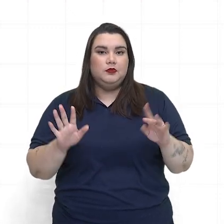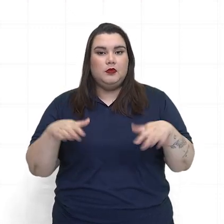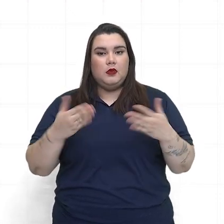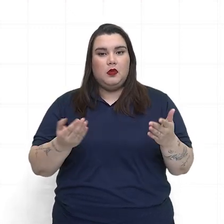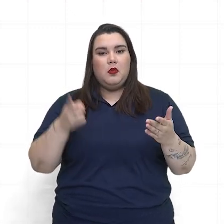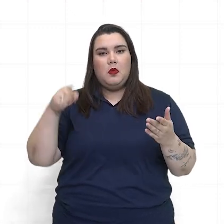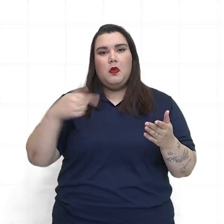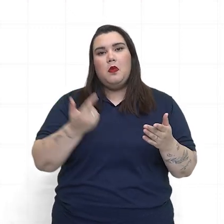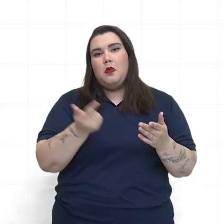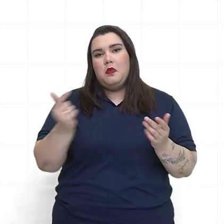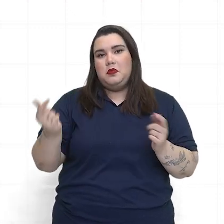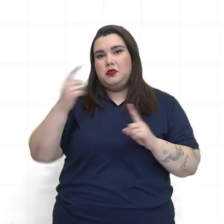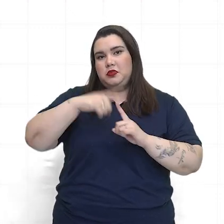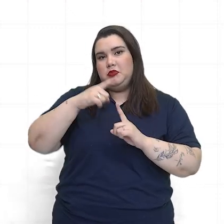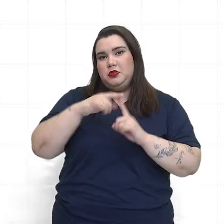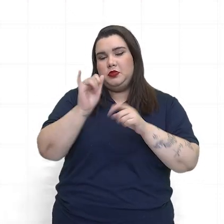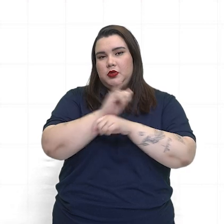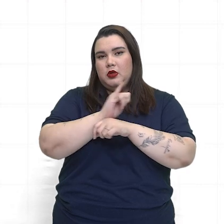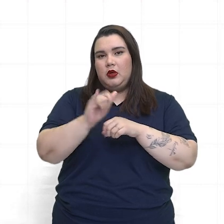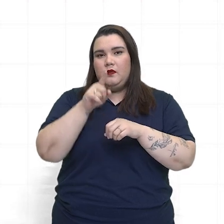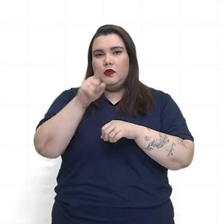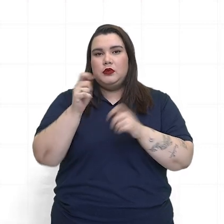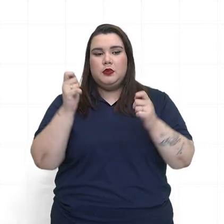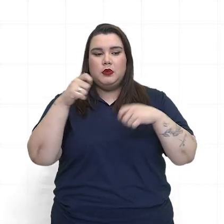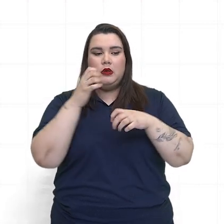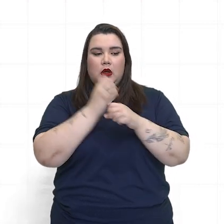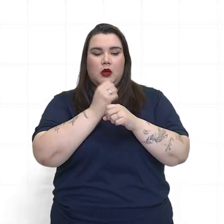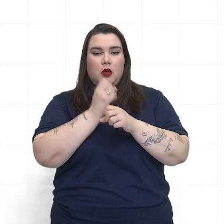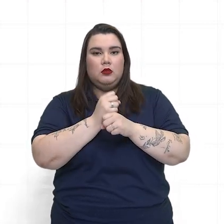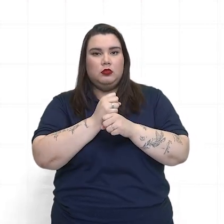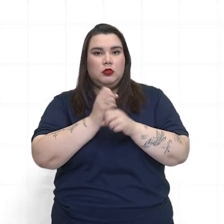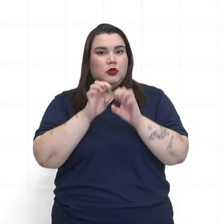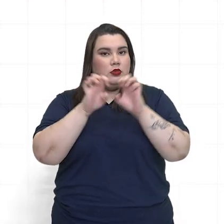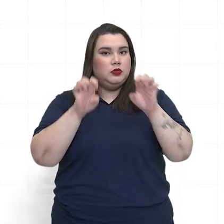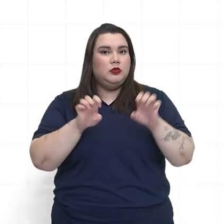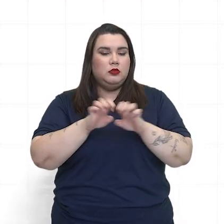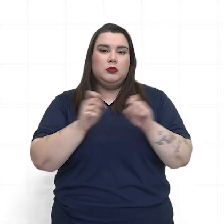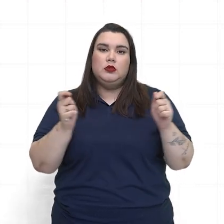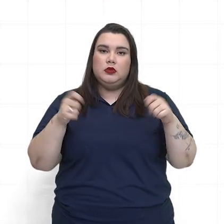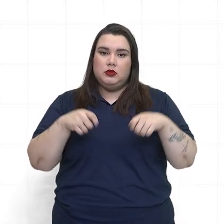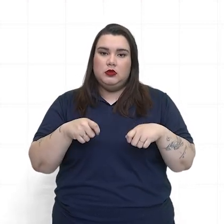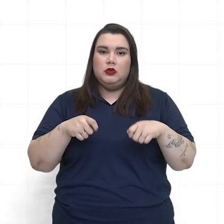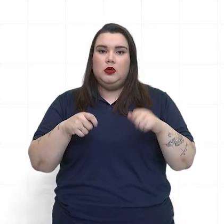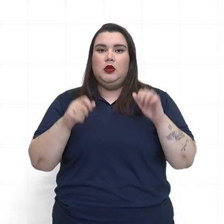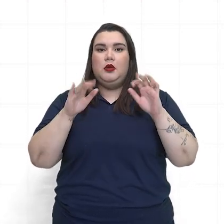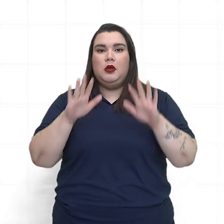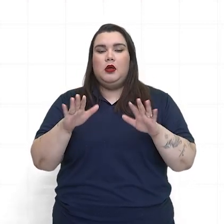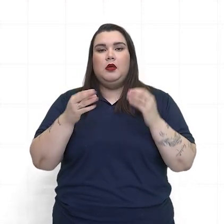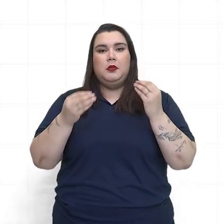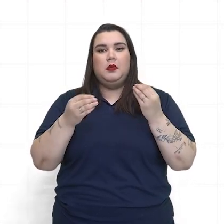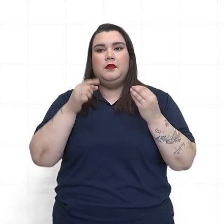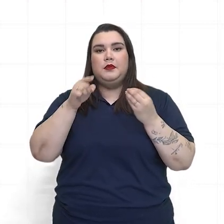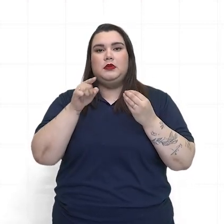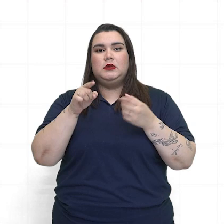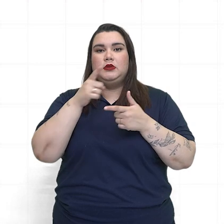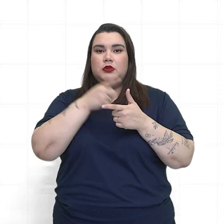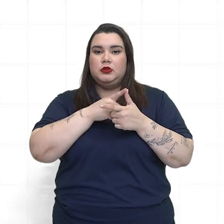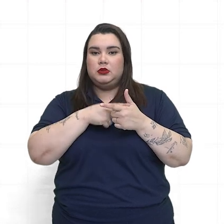outro jeito de você tratar o problema. Você pode estruturar também desse jeito, né? Já que para você